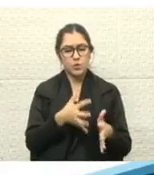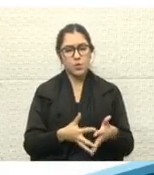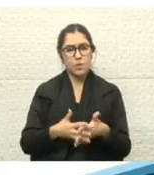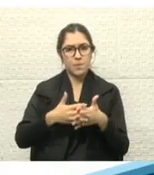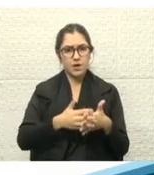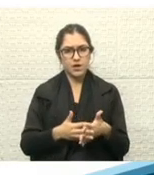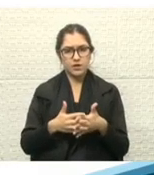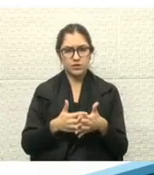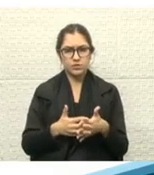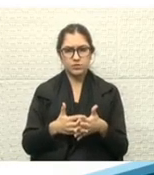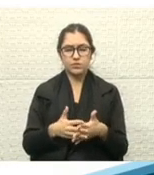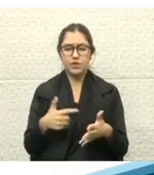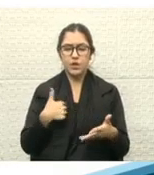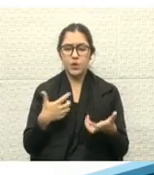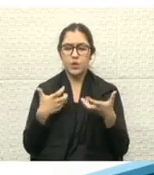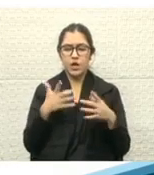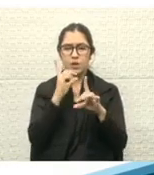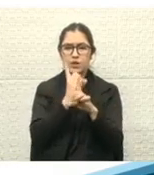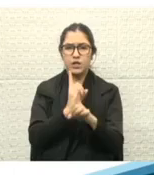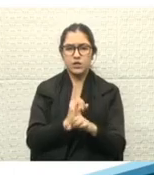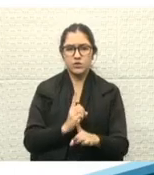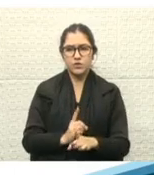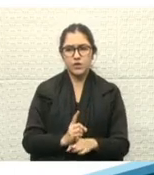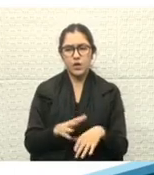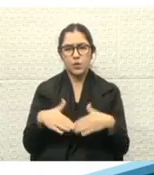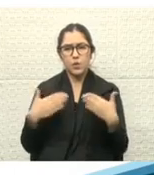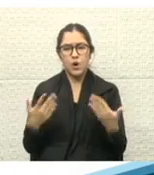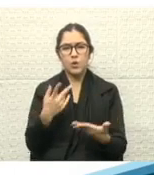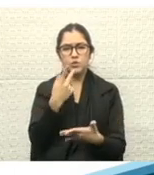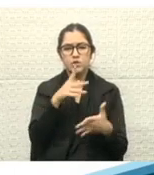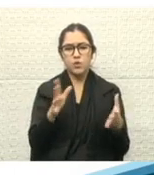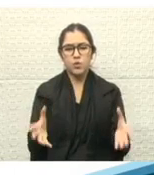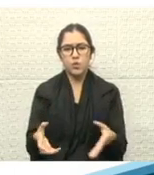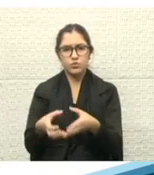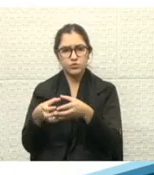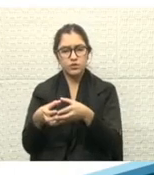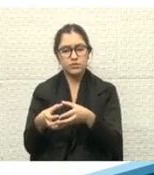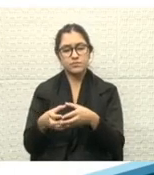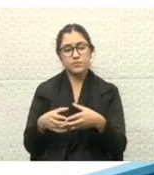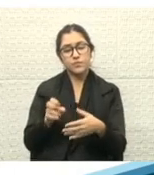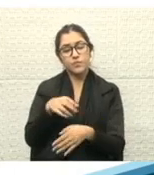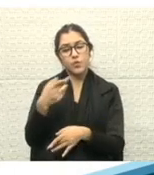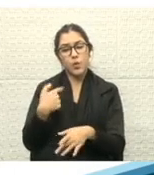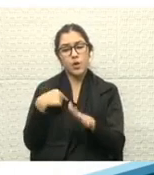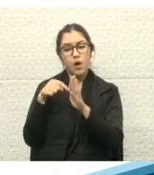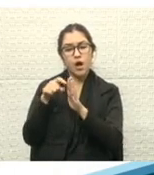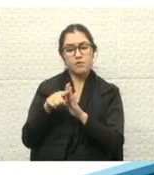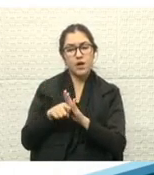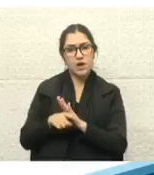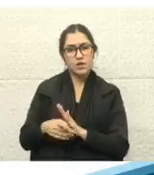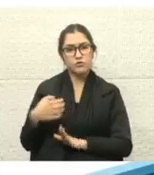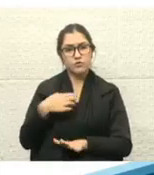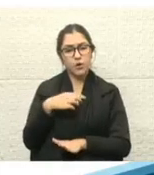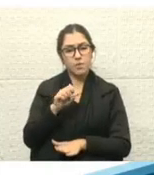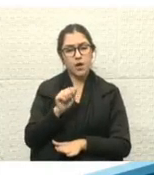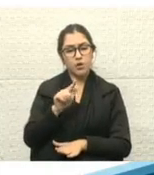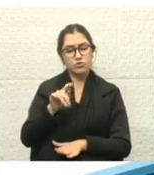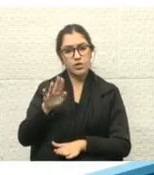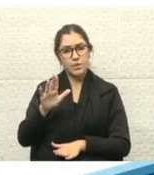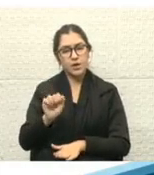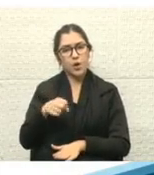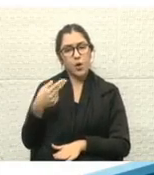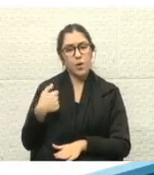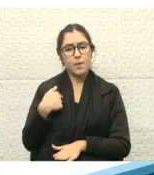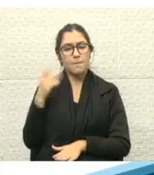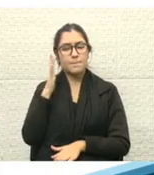complexo, e eu quero identificar qual é o seu conjugado, ou eu avalio de forma algébrica, ou eu